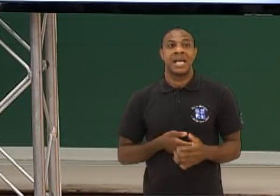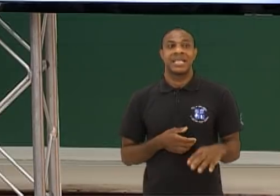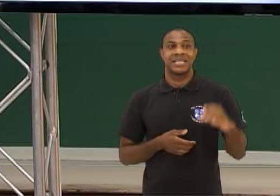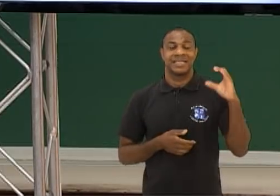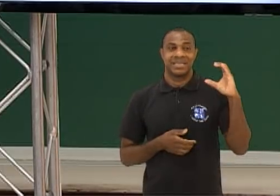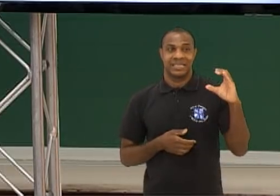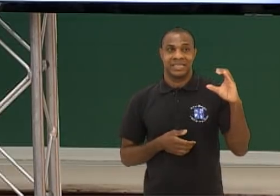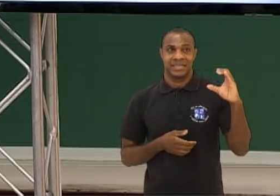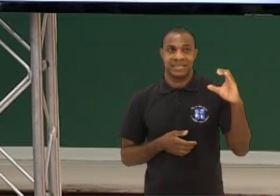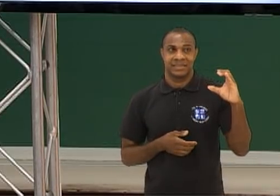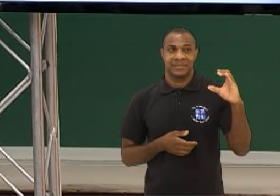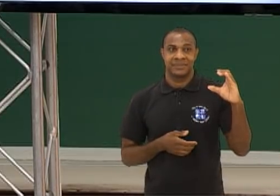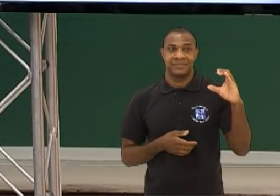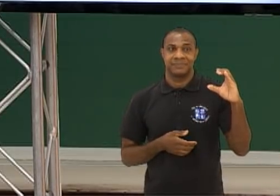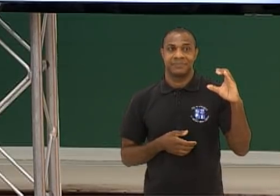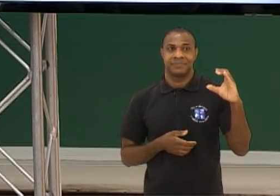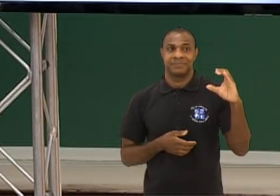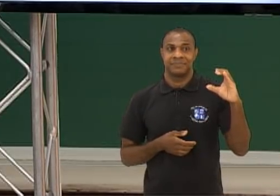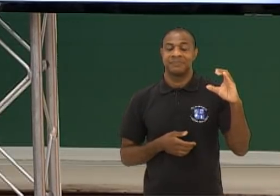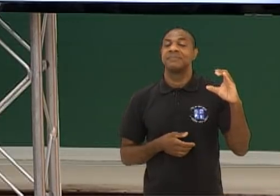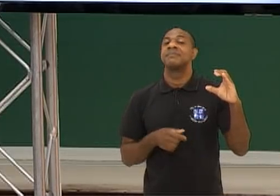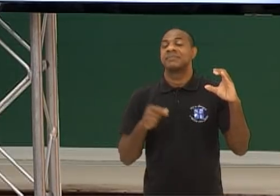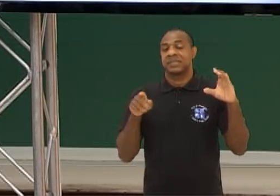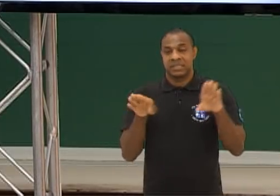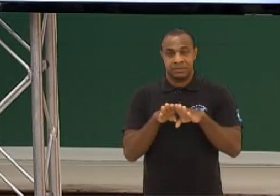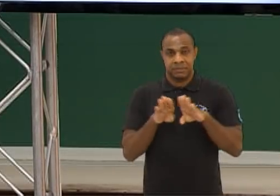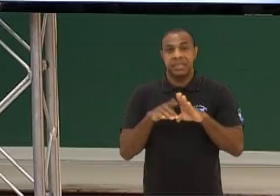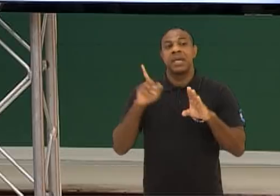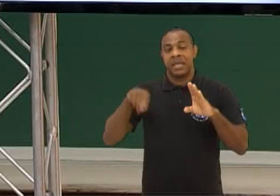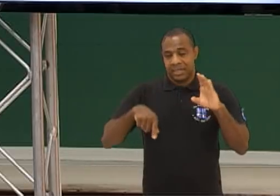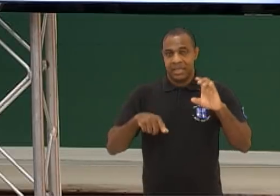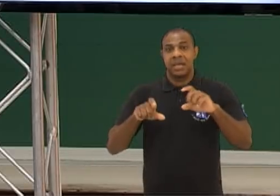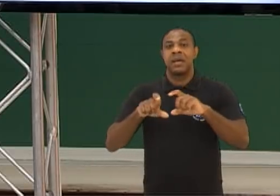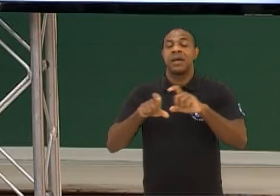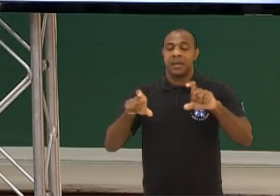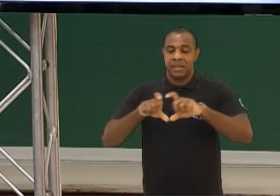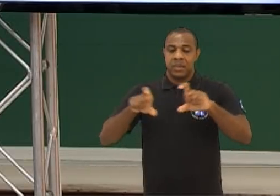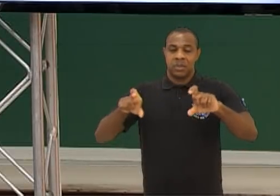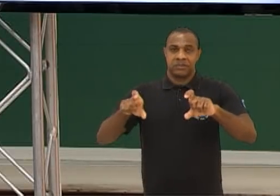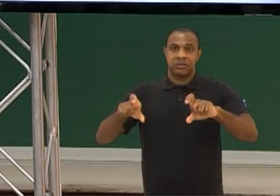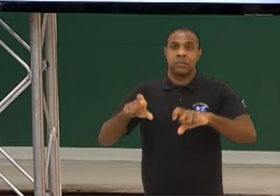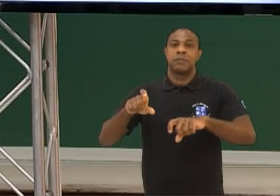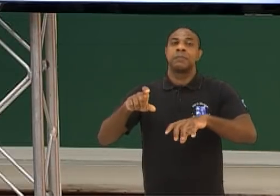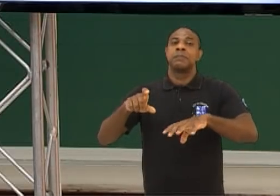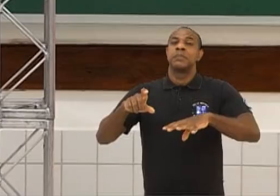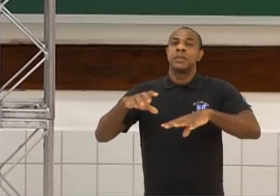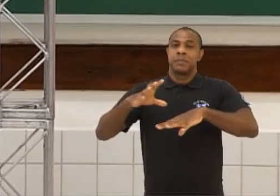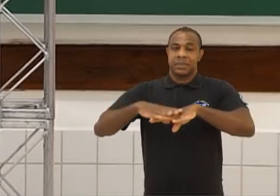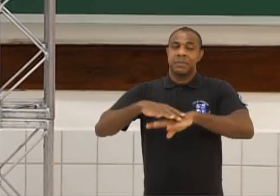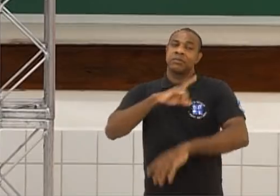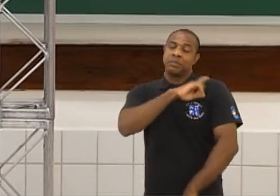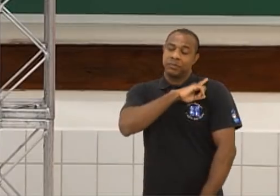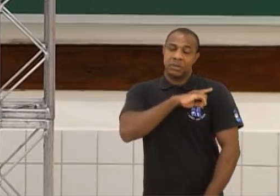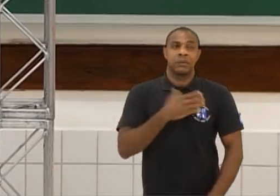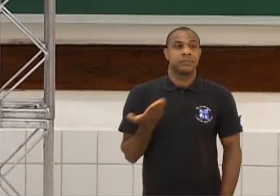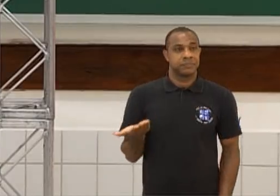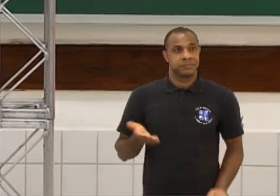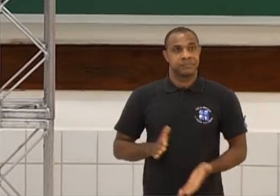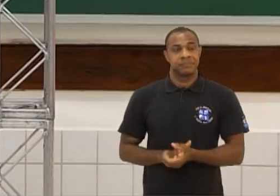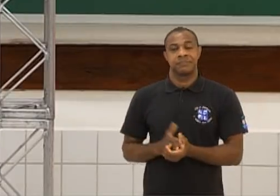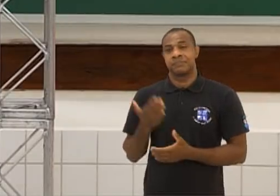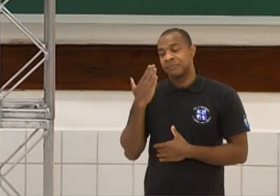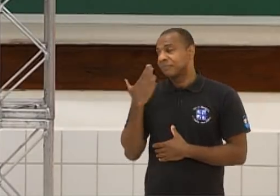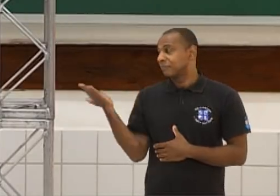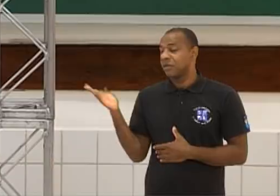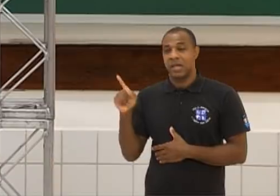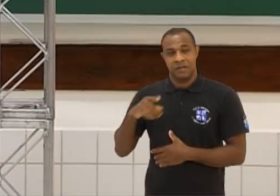C, x sobre 2 igual a 25, também é uma equação do primeiro grau. Aí, foi fácil? Acredito que